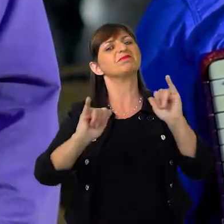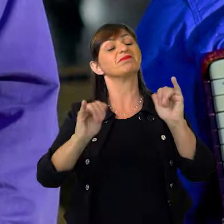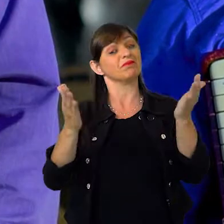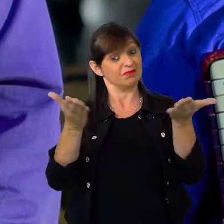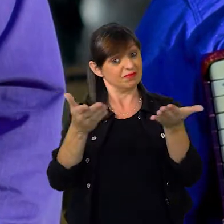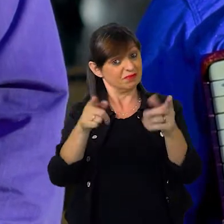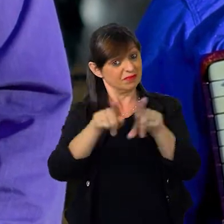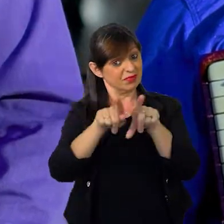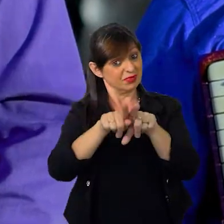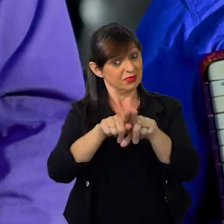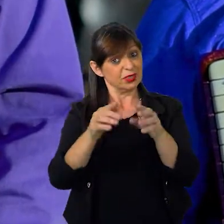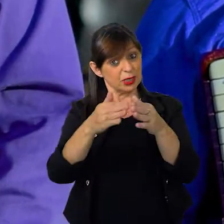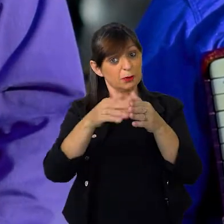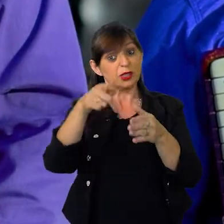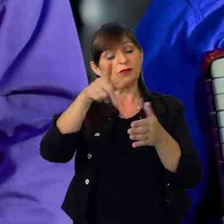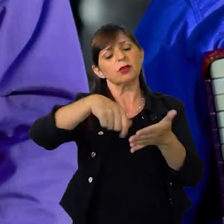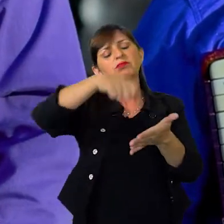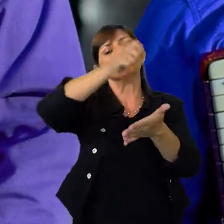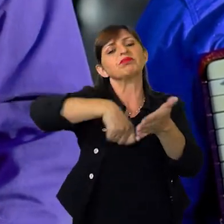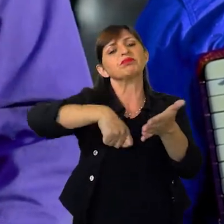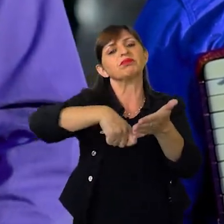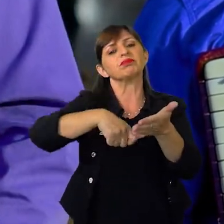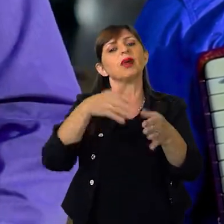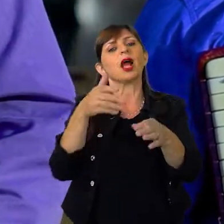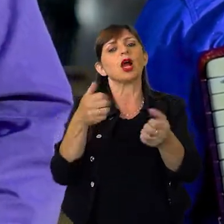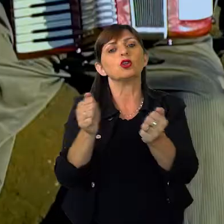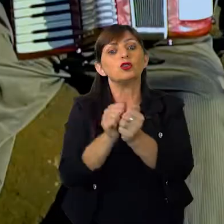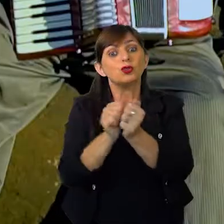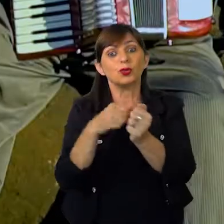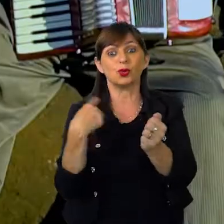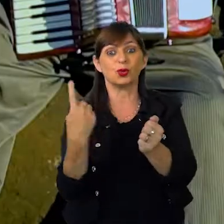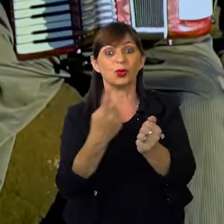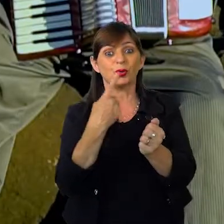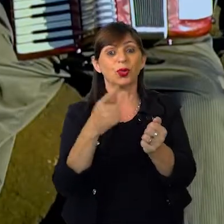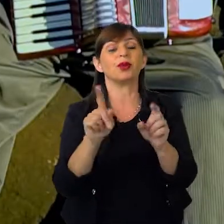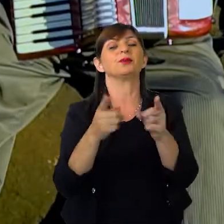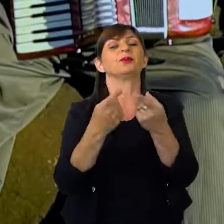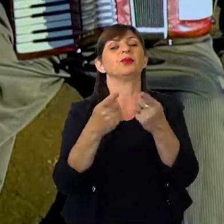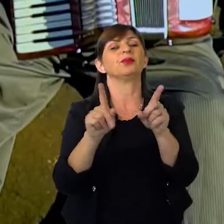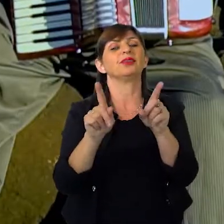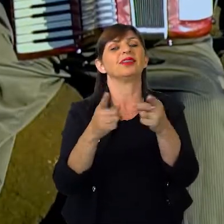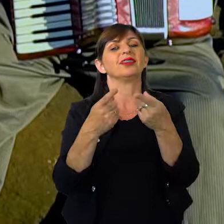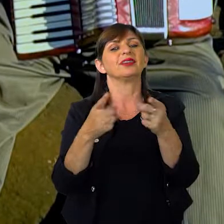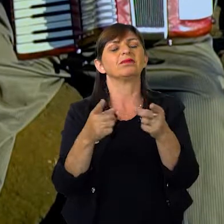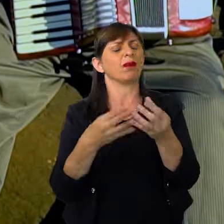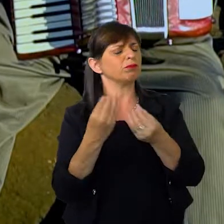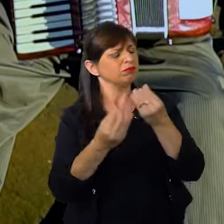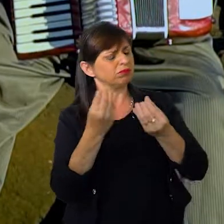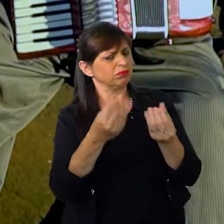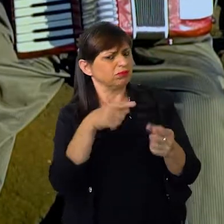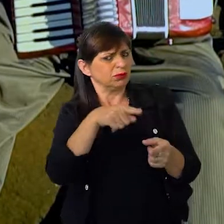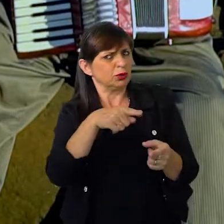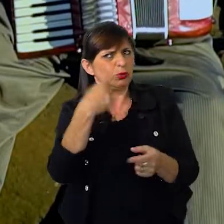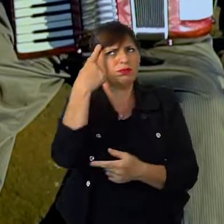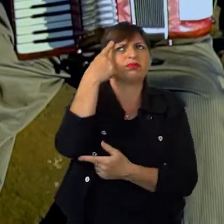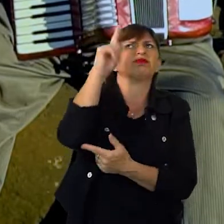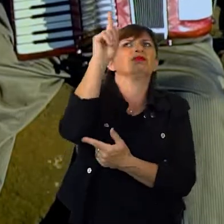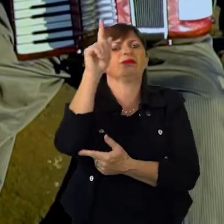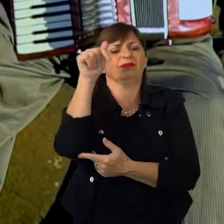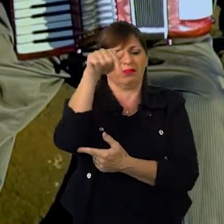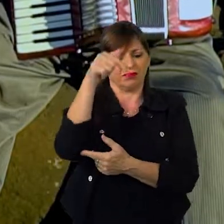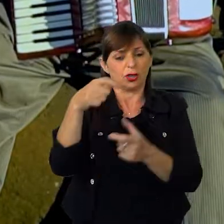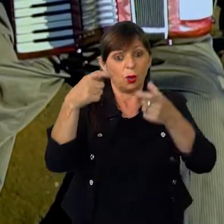peço para que você se inscreva no canal para poder acompanhar fez uma música top como é que te inspirou nesse Salto Grande i O